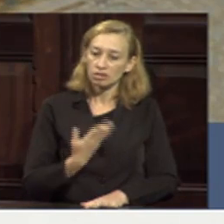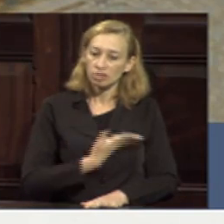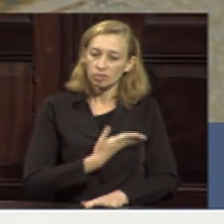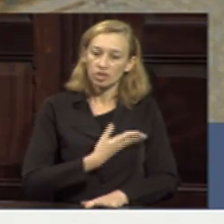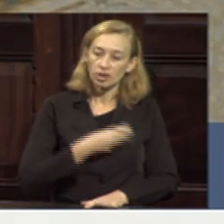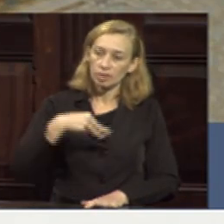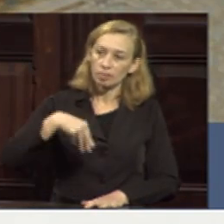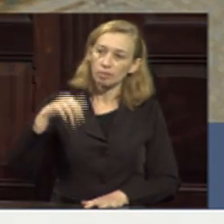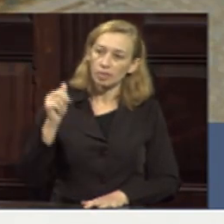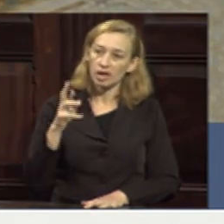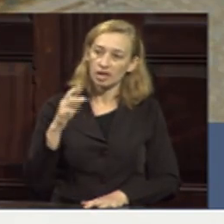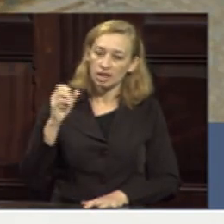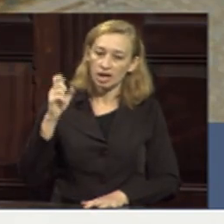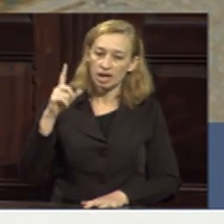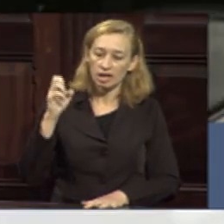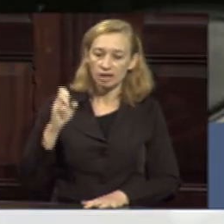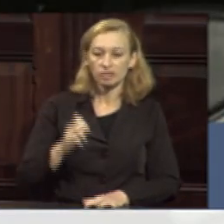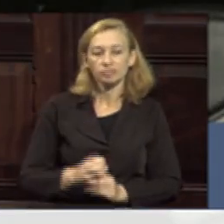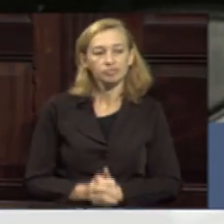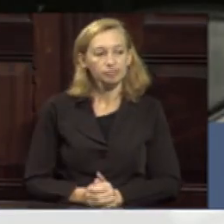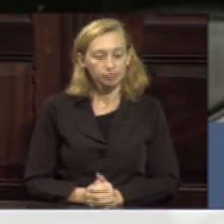Anderson.